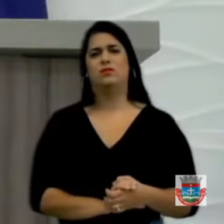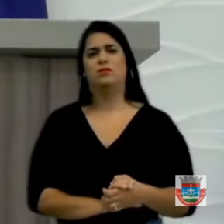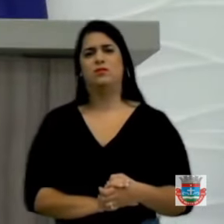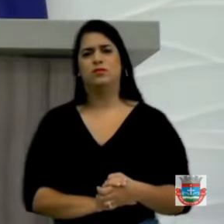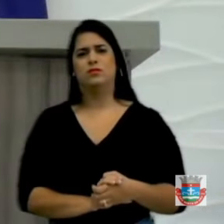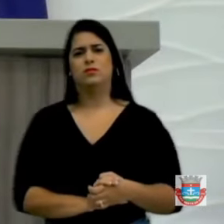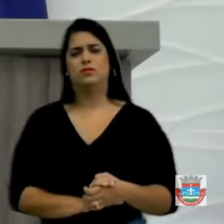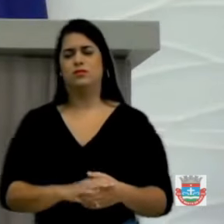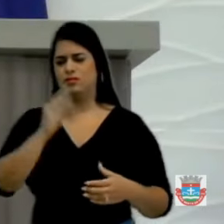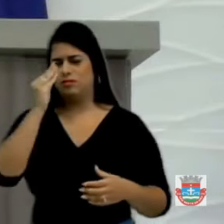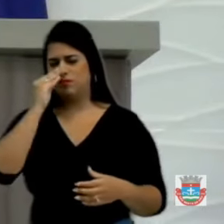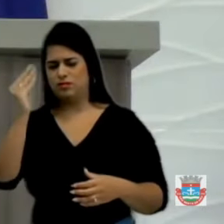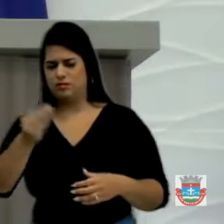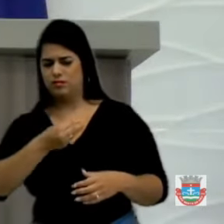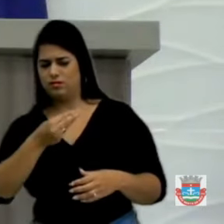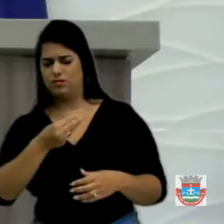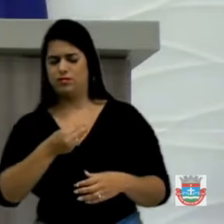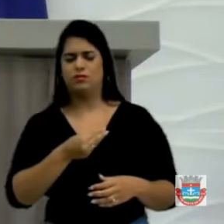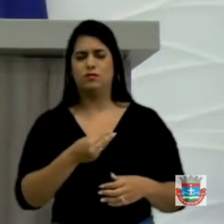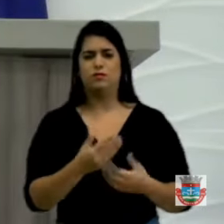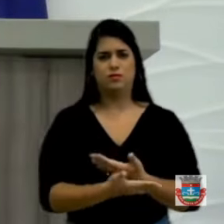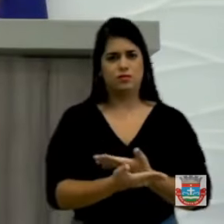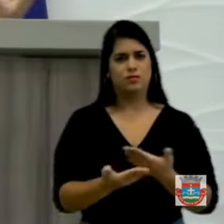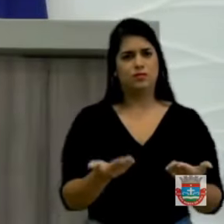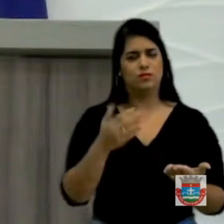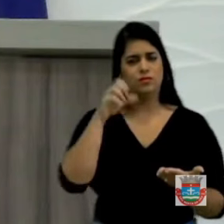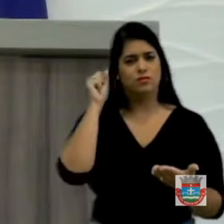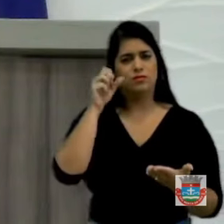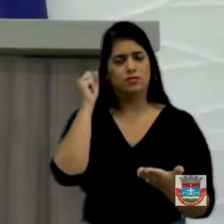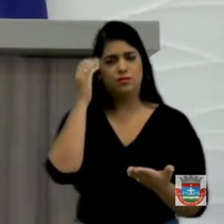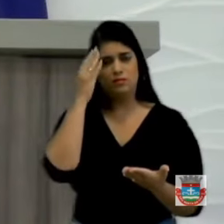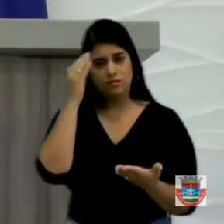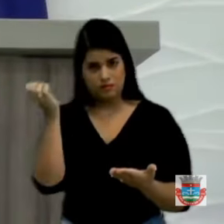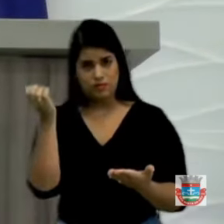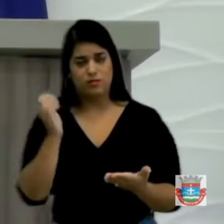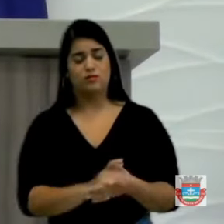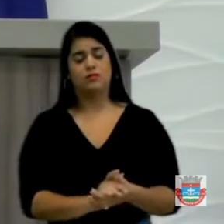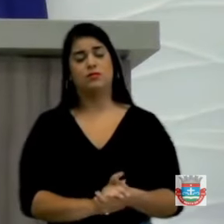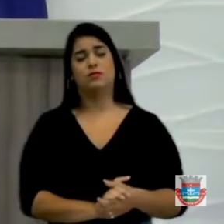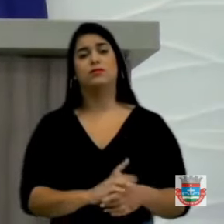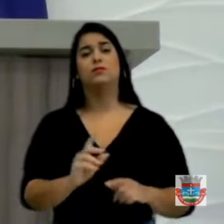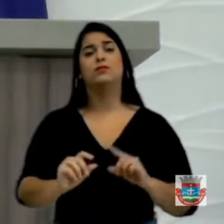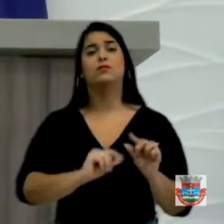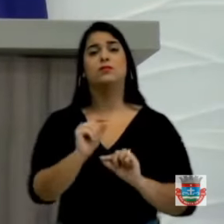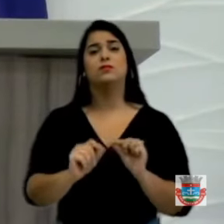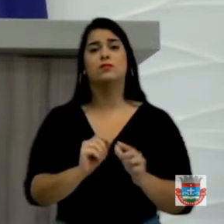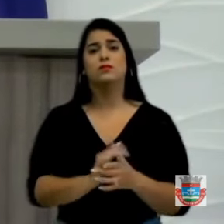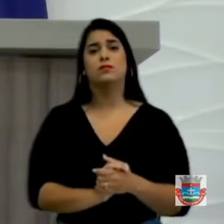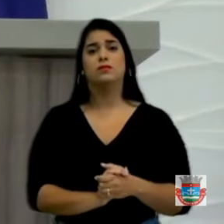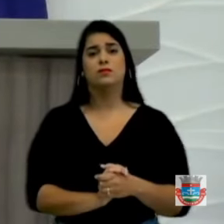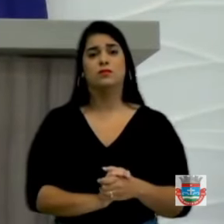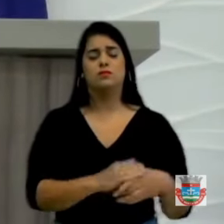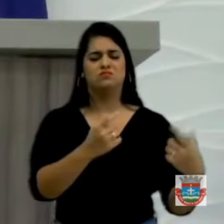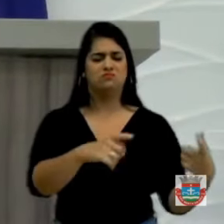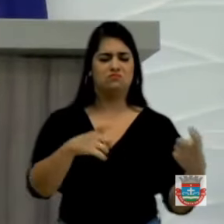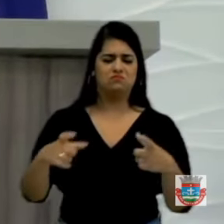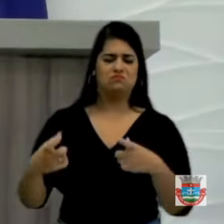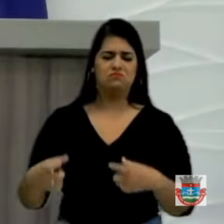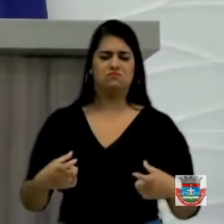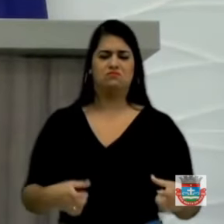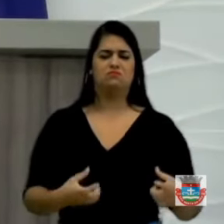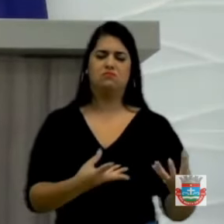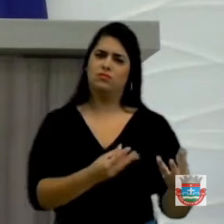Meus amigos e minha amiga que está me ouvindo, sabe que, infelizmente, em todo lugar há